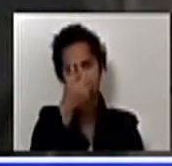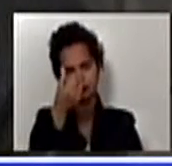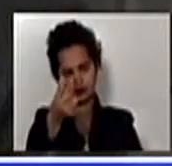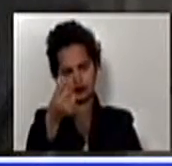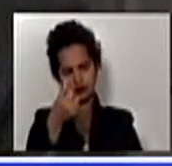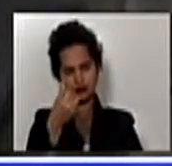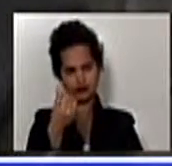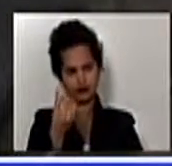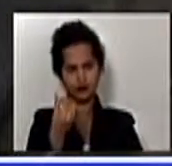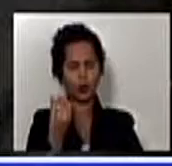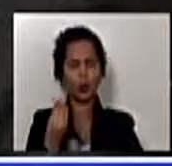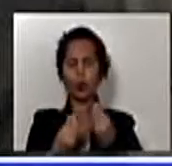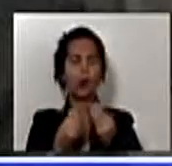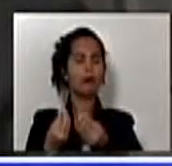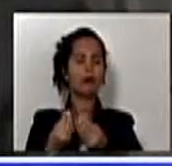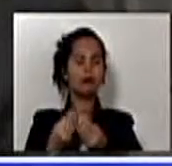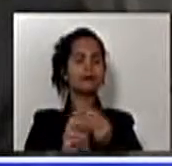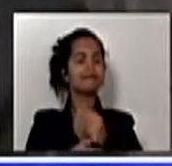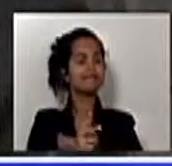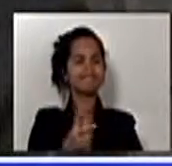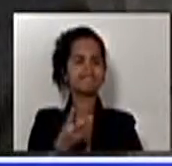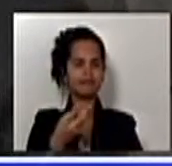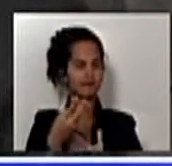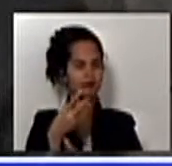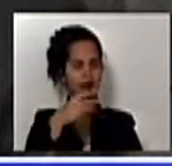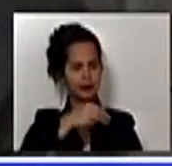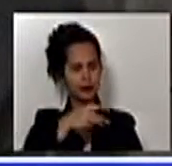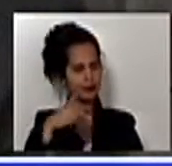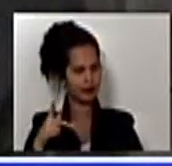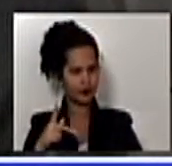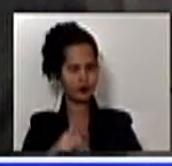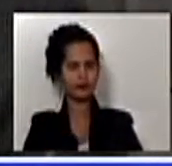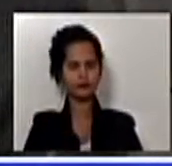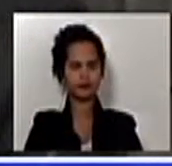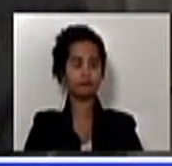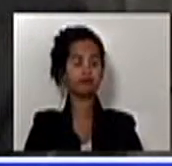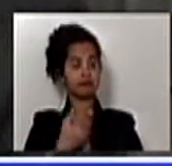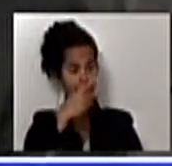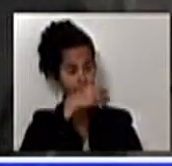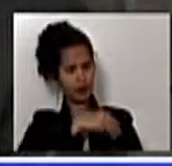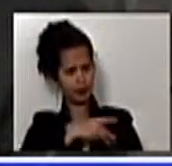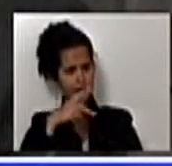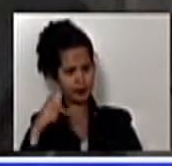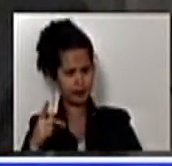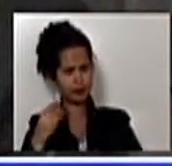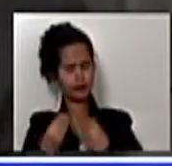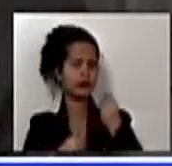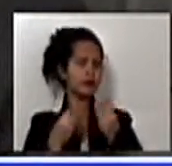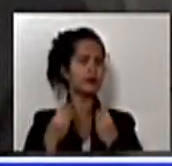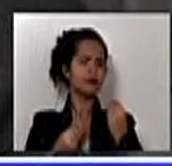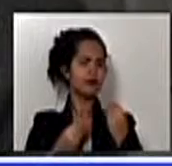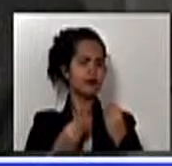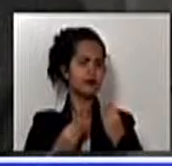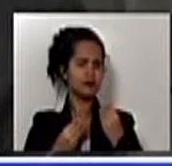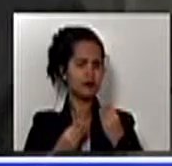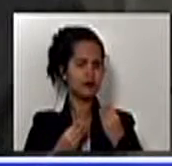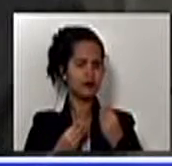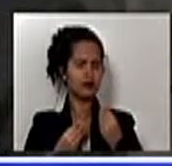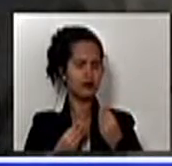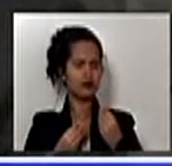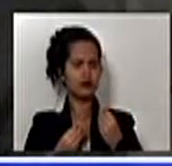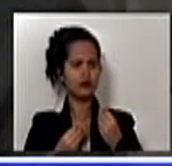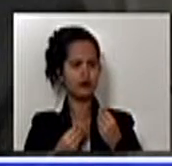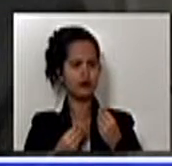2016. O Ministério Público, deputado Ronaldo Medeiros, não é uma instituição